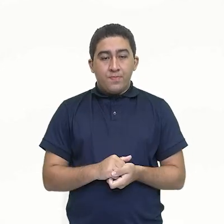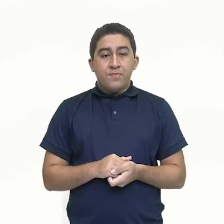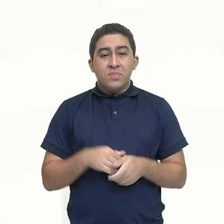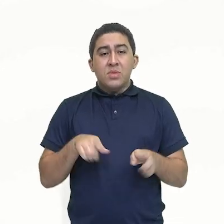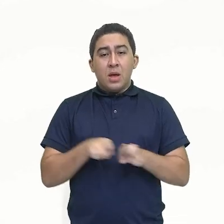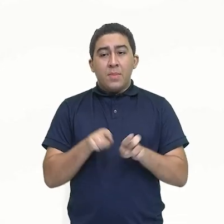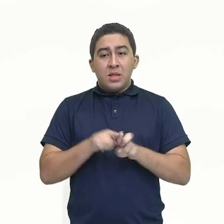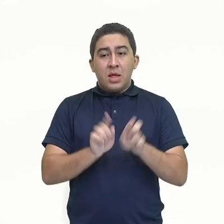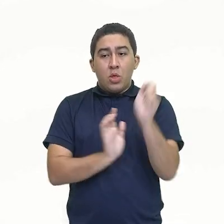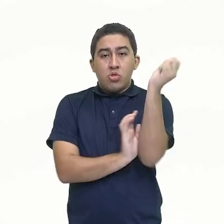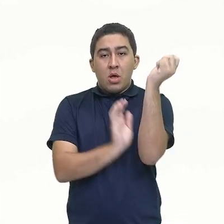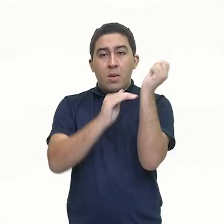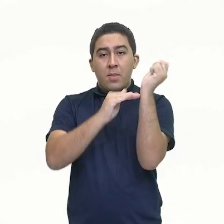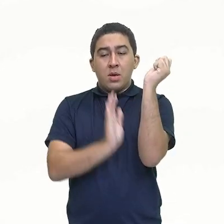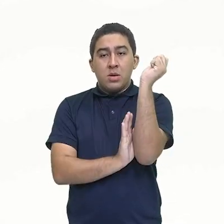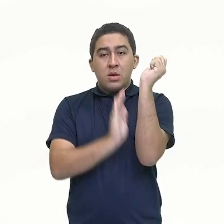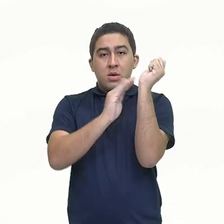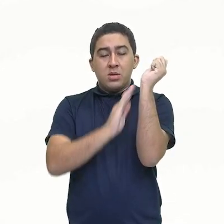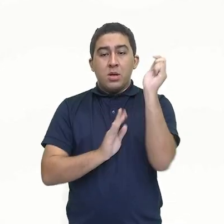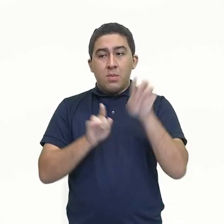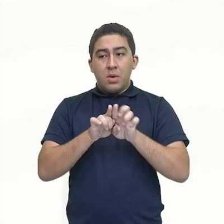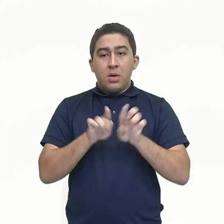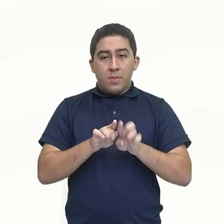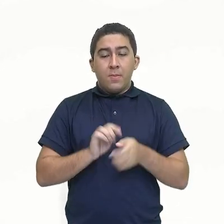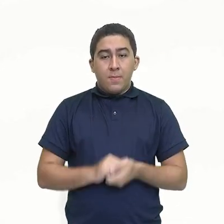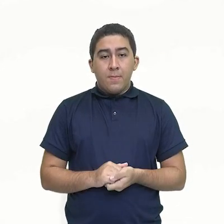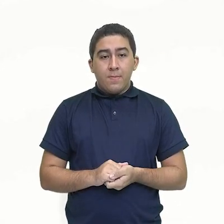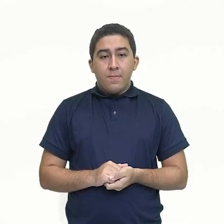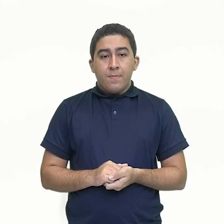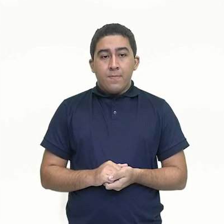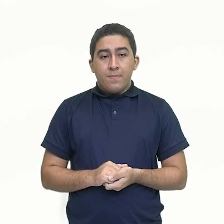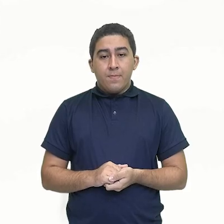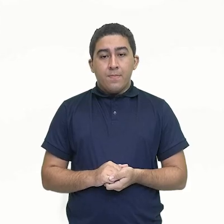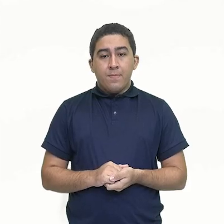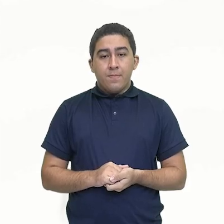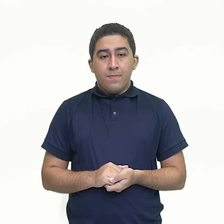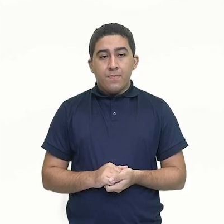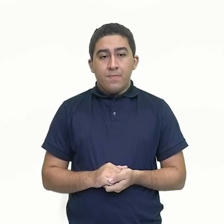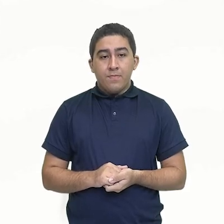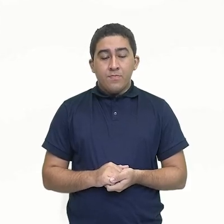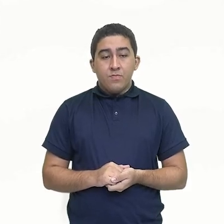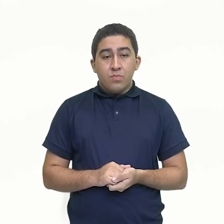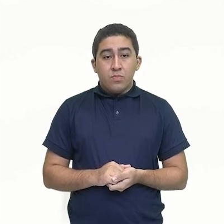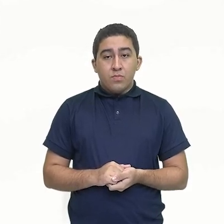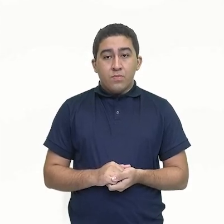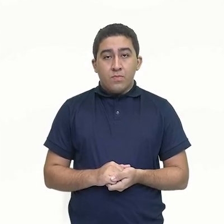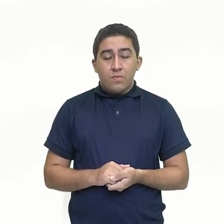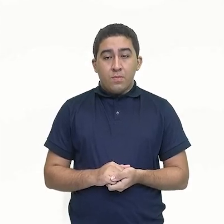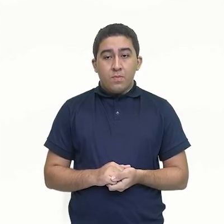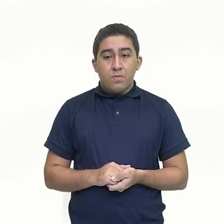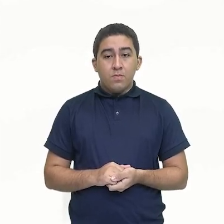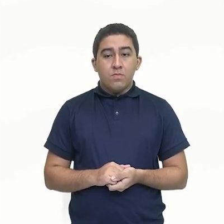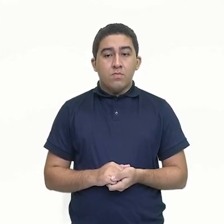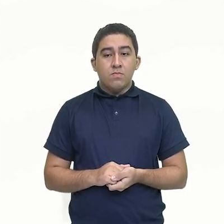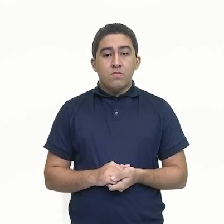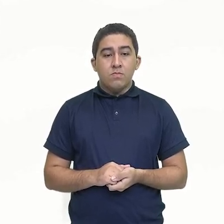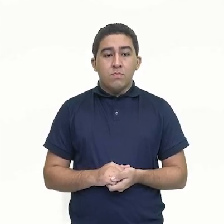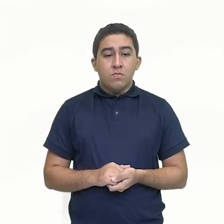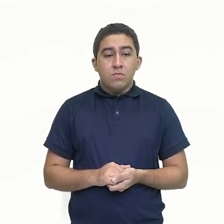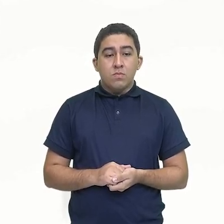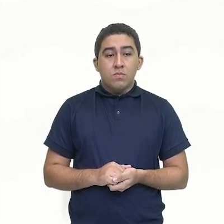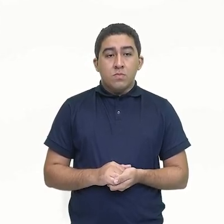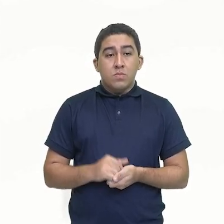tambaqui também nesse ambiente aquático, vocês com certeza podem imaginar que ele vive em